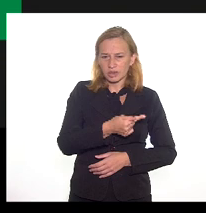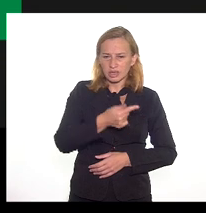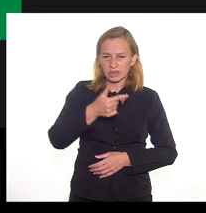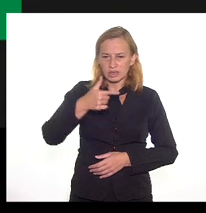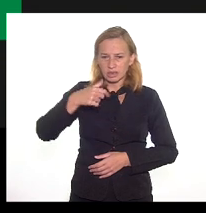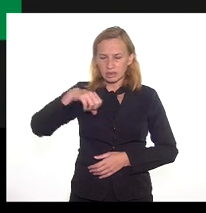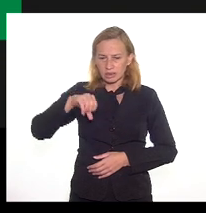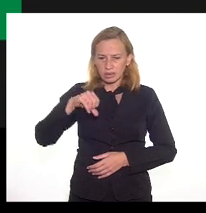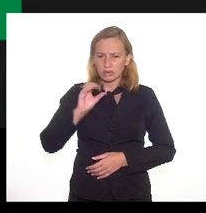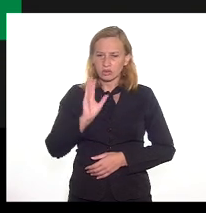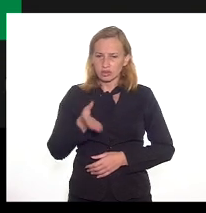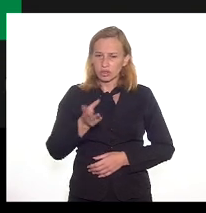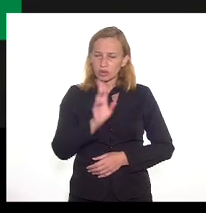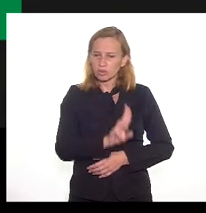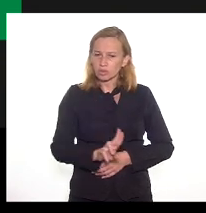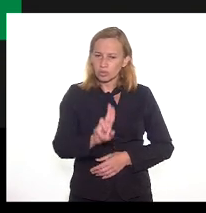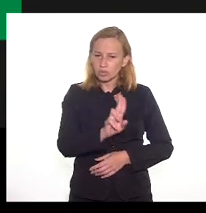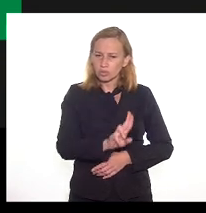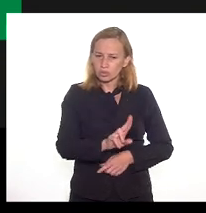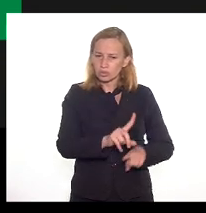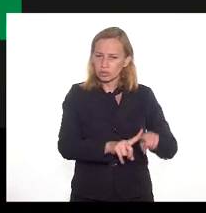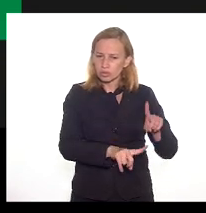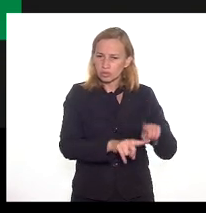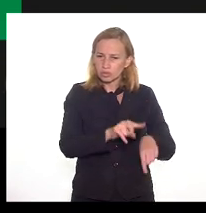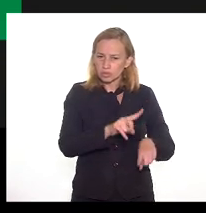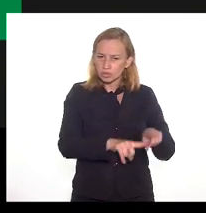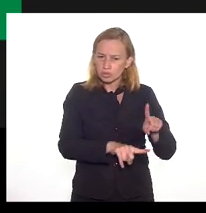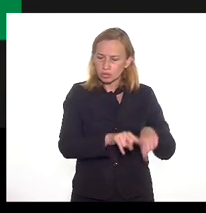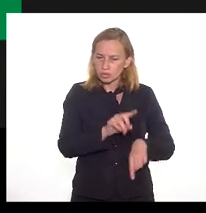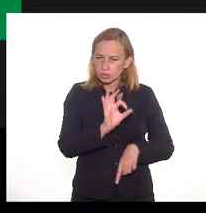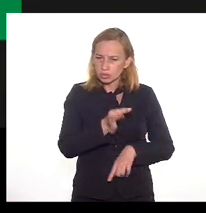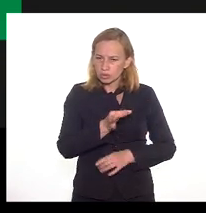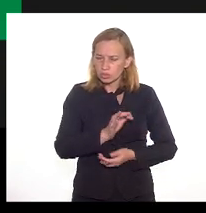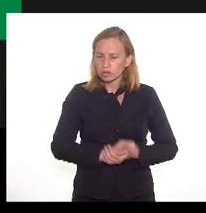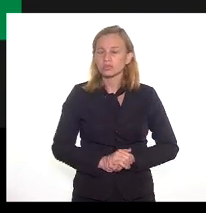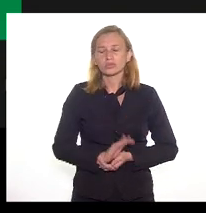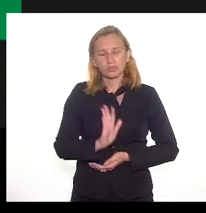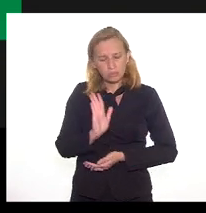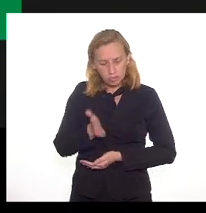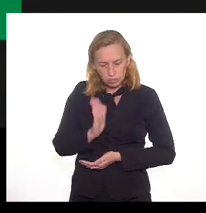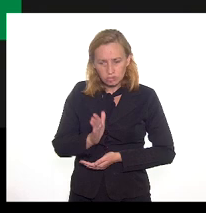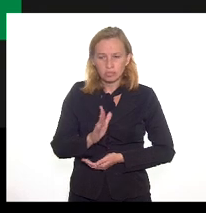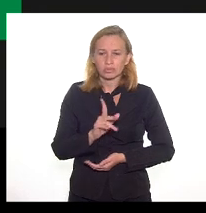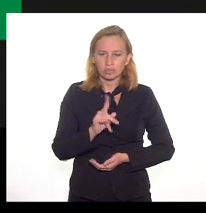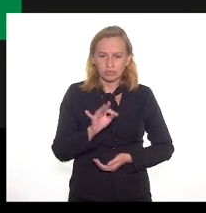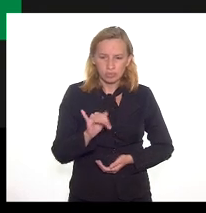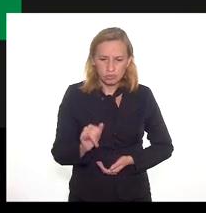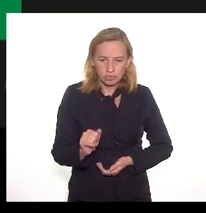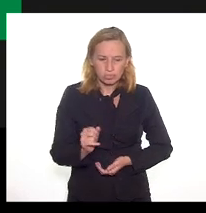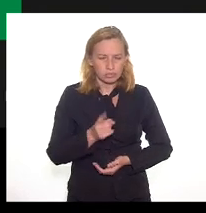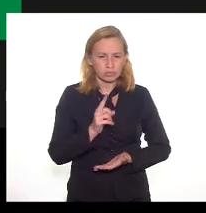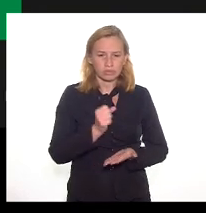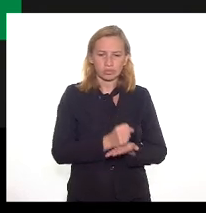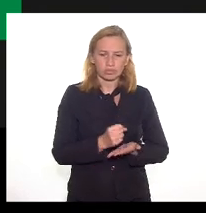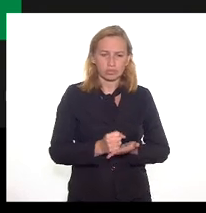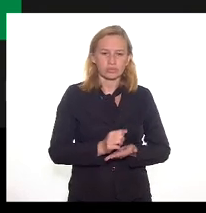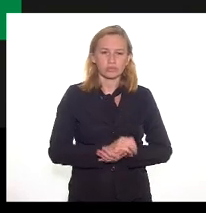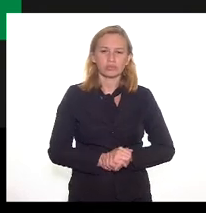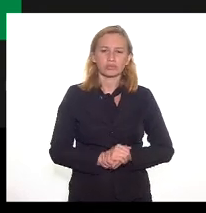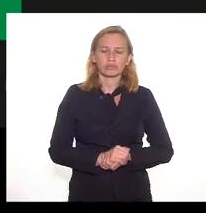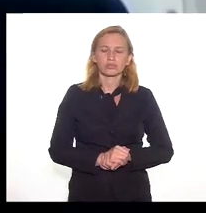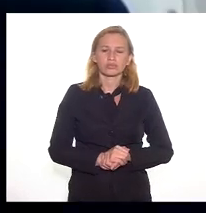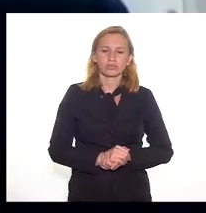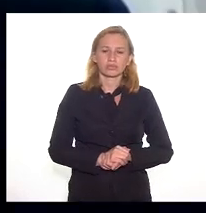já foi objeto de licitação. Já foi licitação, mas a gente não assinou o contrato ainda. Então,